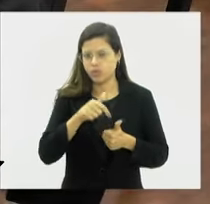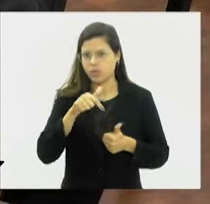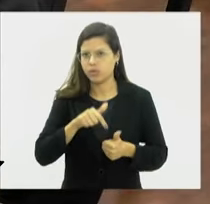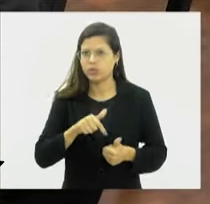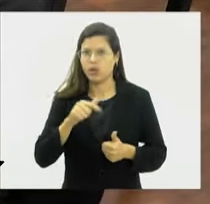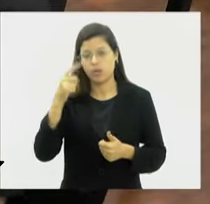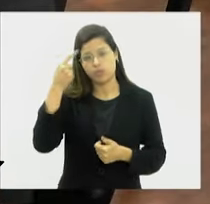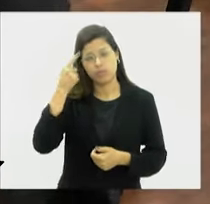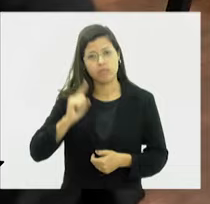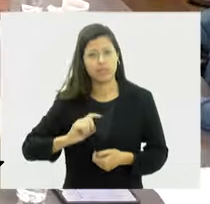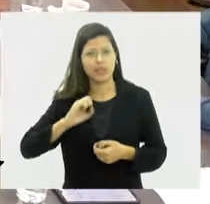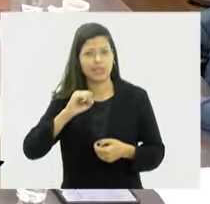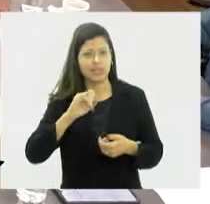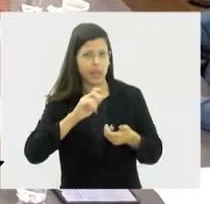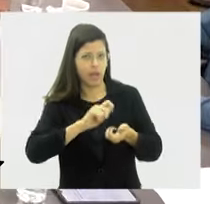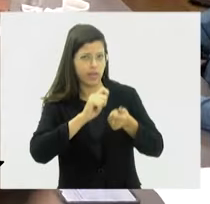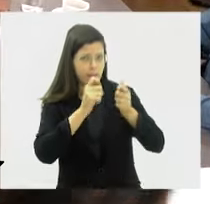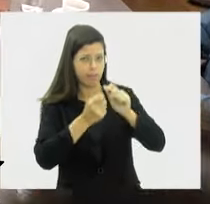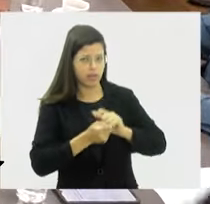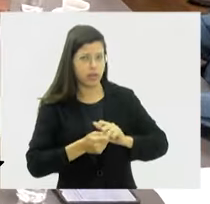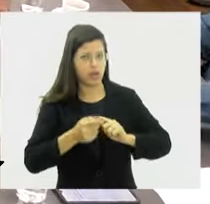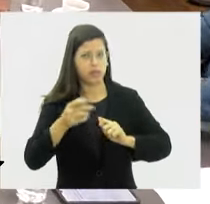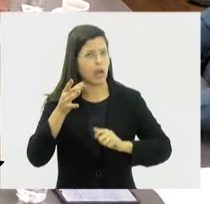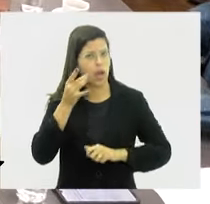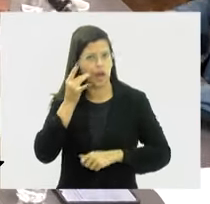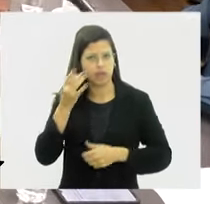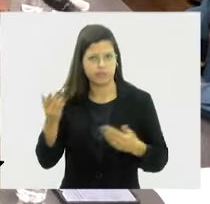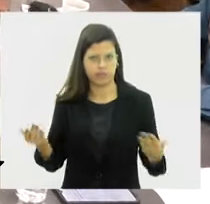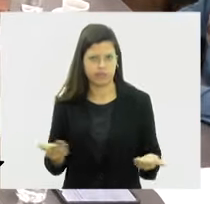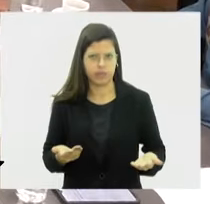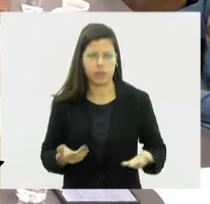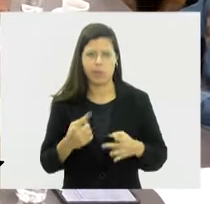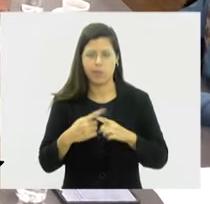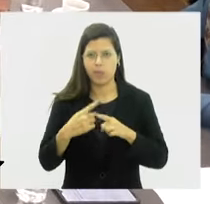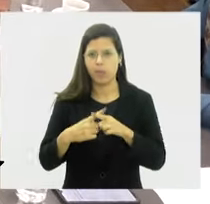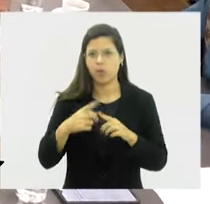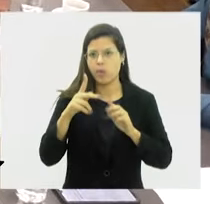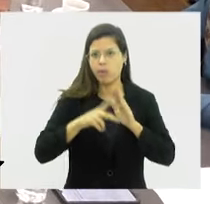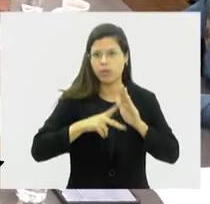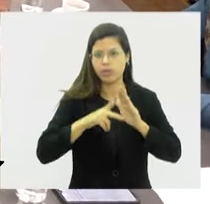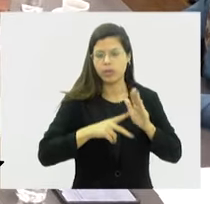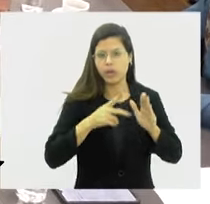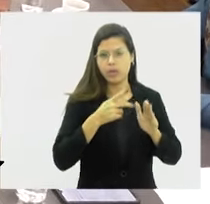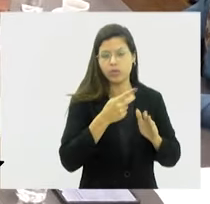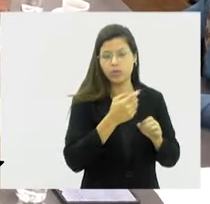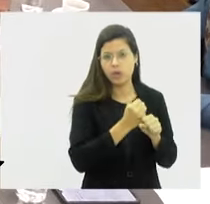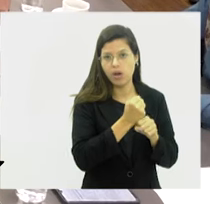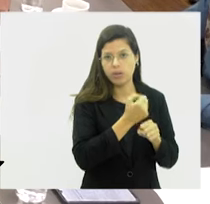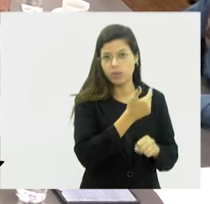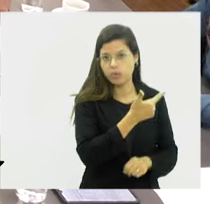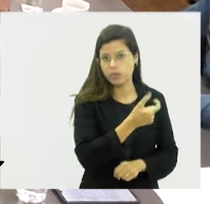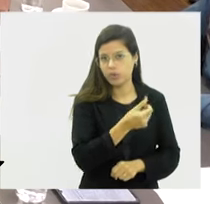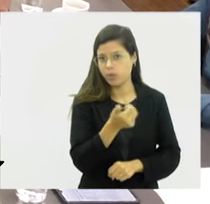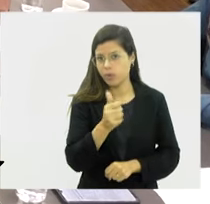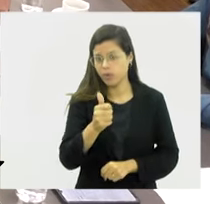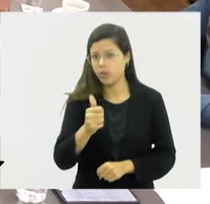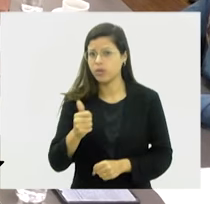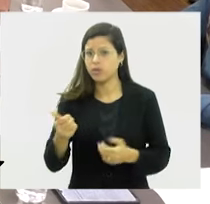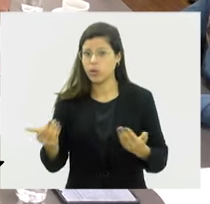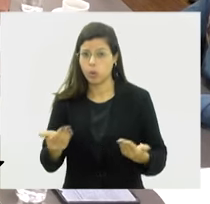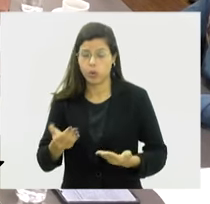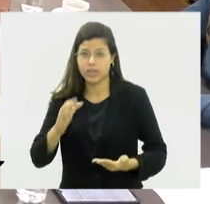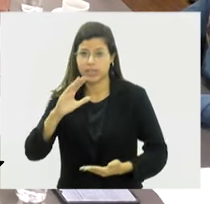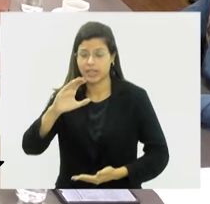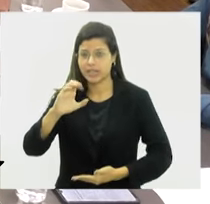à realidade de hoje, porque o projeto é de 2011 e a SEDAE hoje não é mais